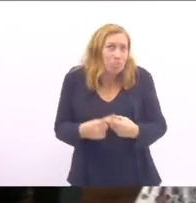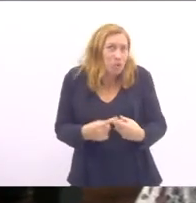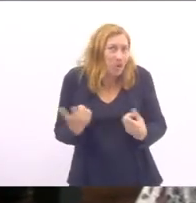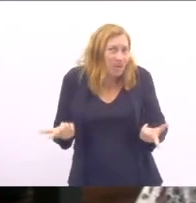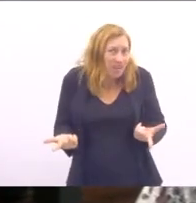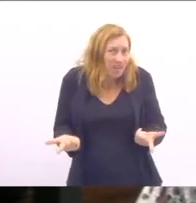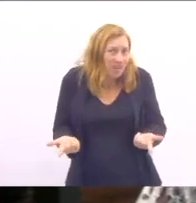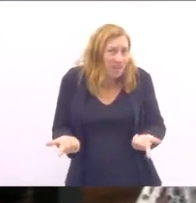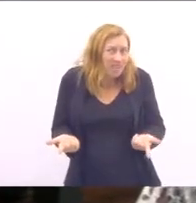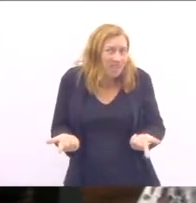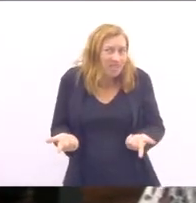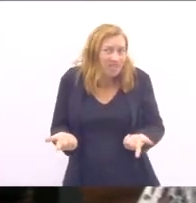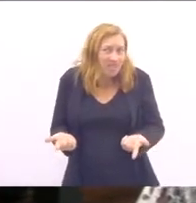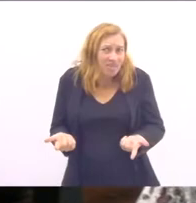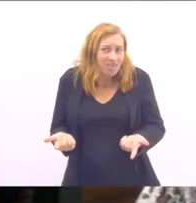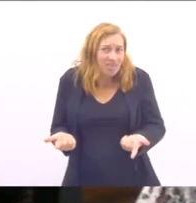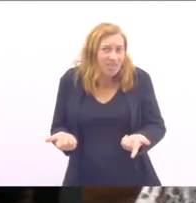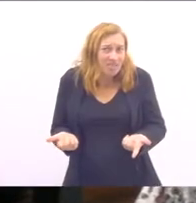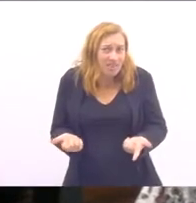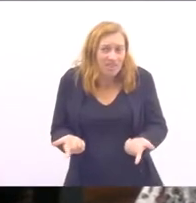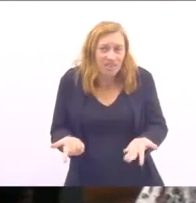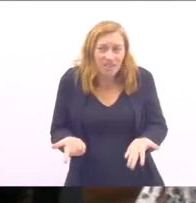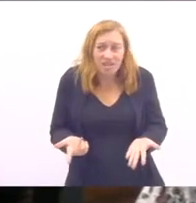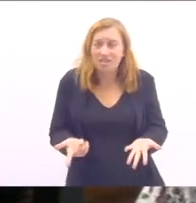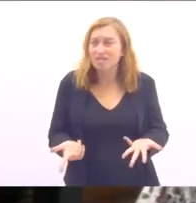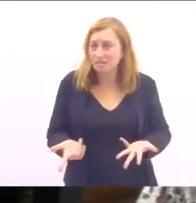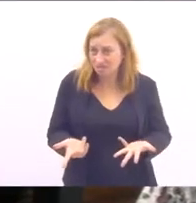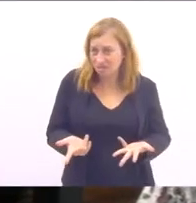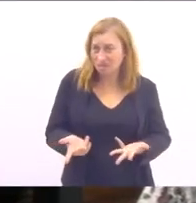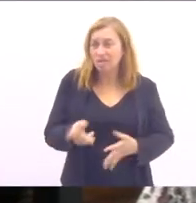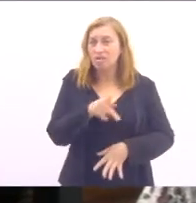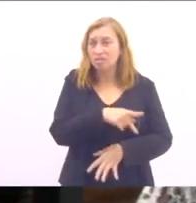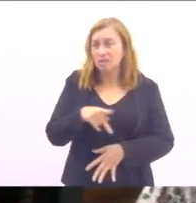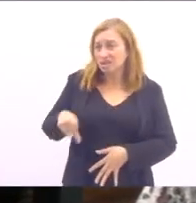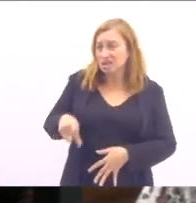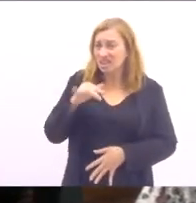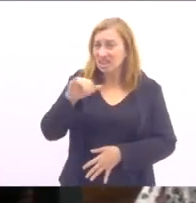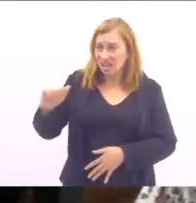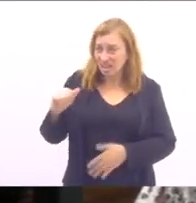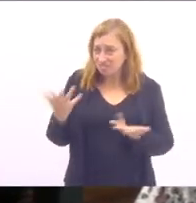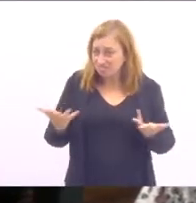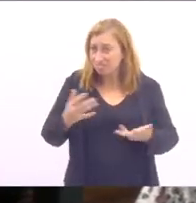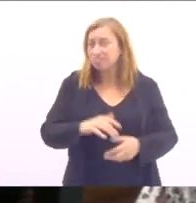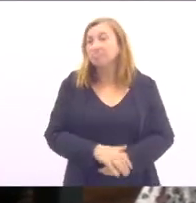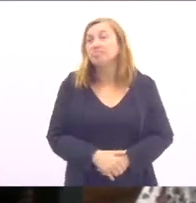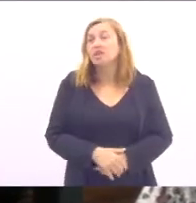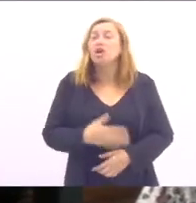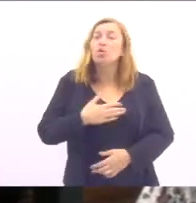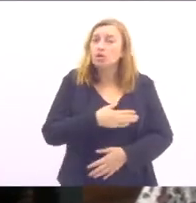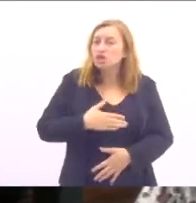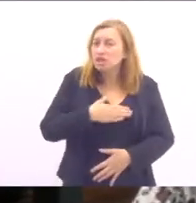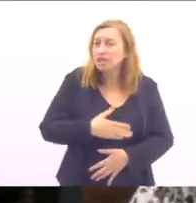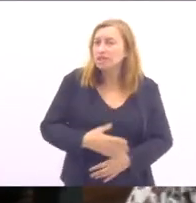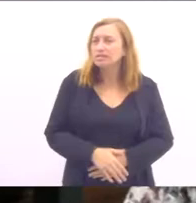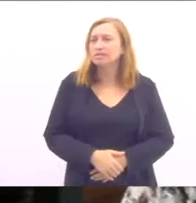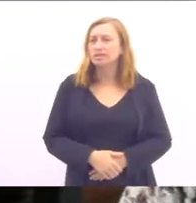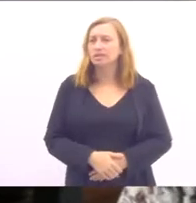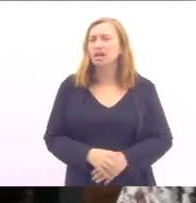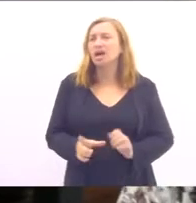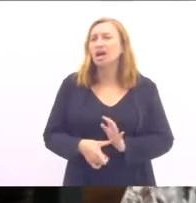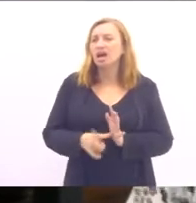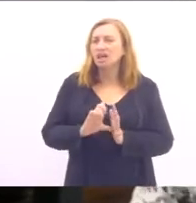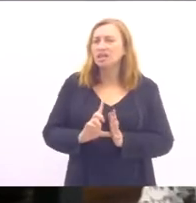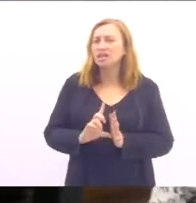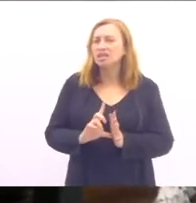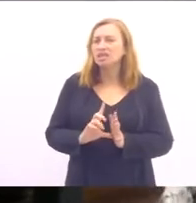não foi refutada exatamente esse parecer pela presidência do INEA. E eu gostaria de, antes de